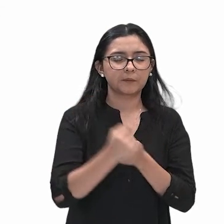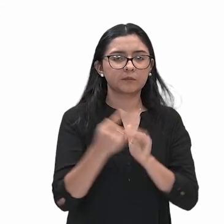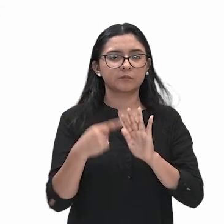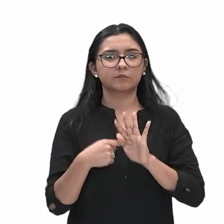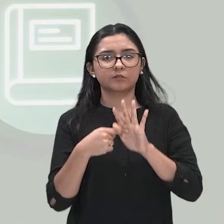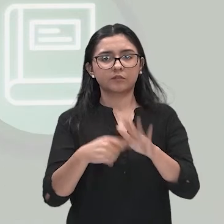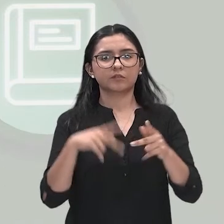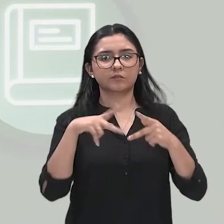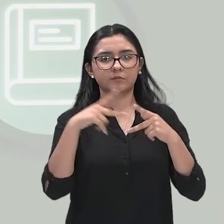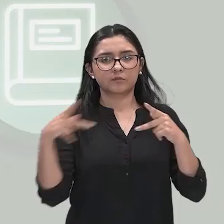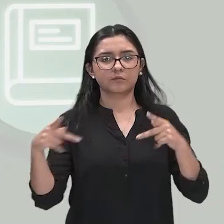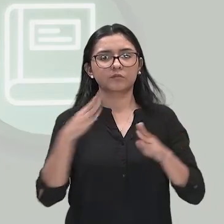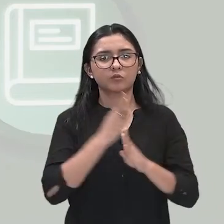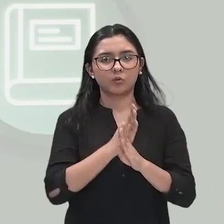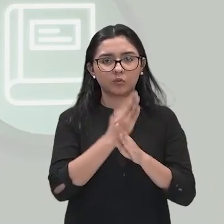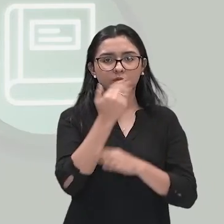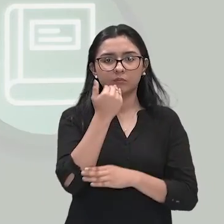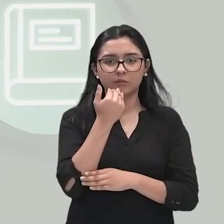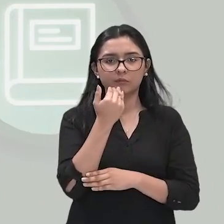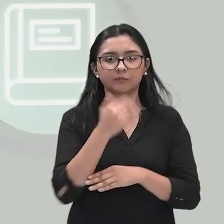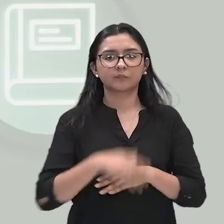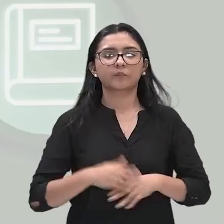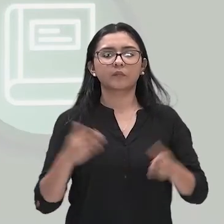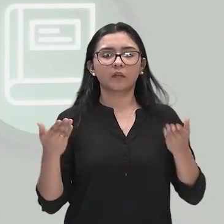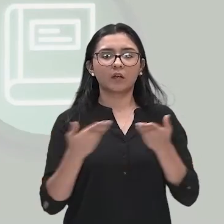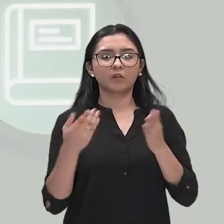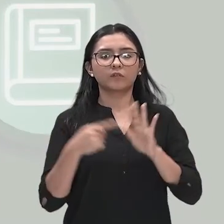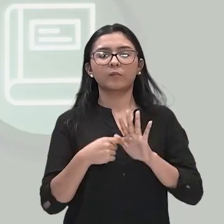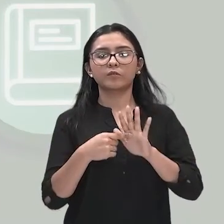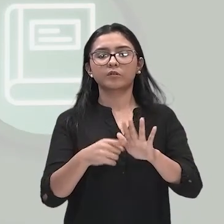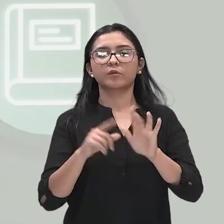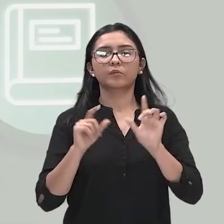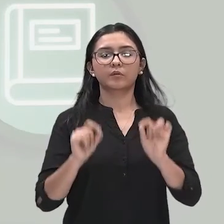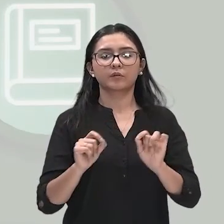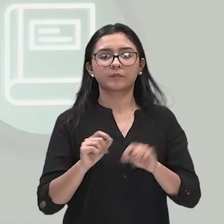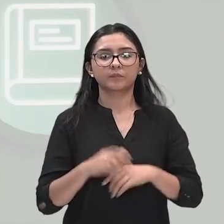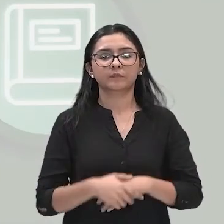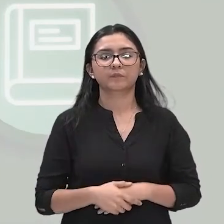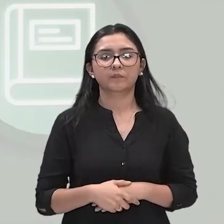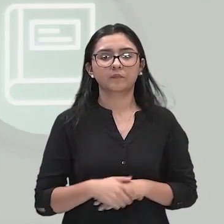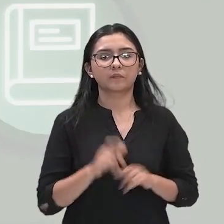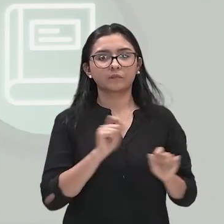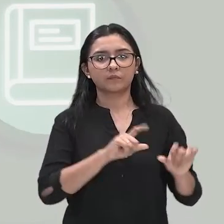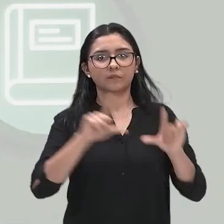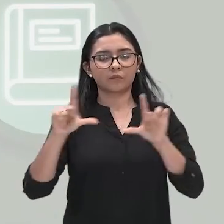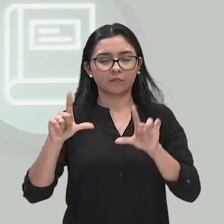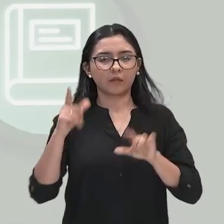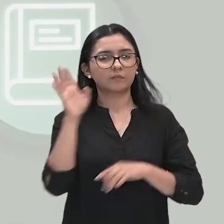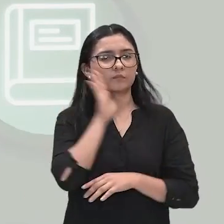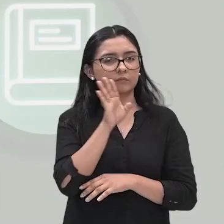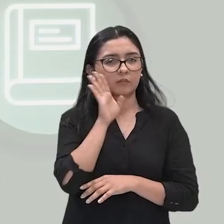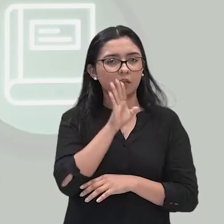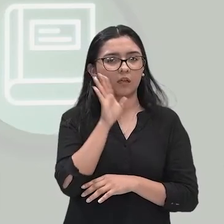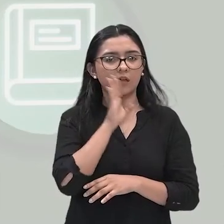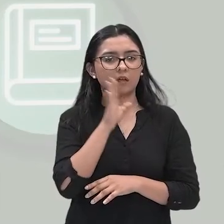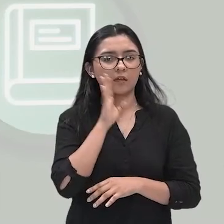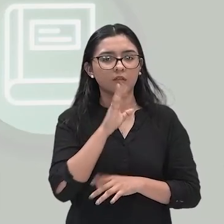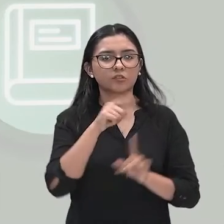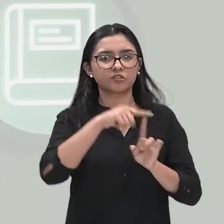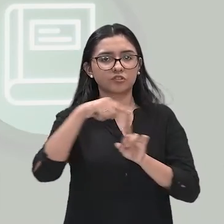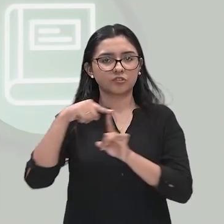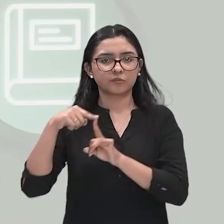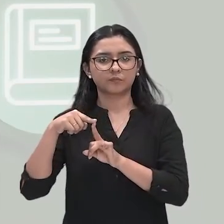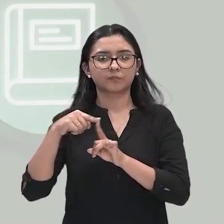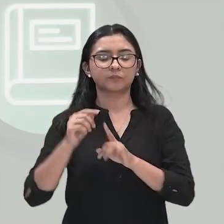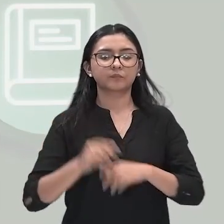proteínas estão na nossa alimentação, agora eu vou trazer para vocês um quadro, é um ranking, é bem legal esse tipo de ranking, em